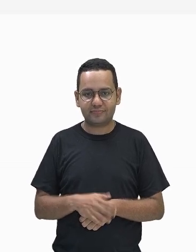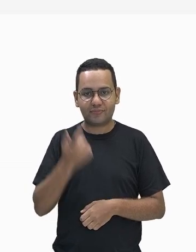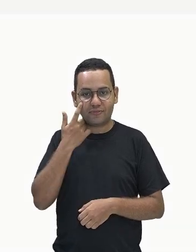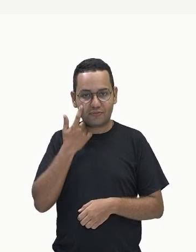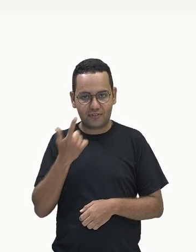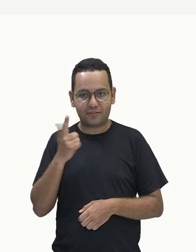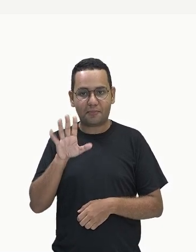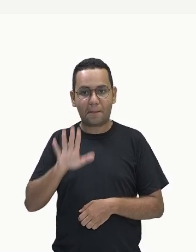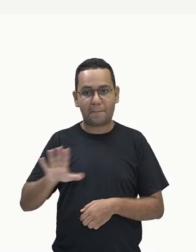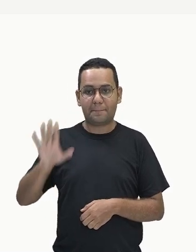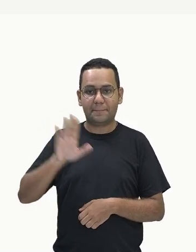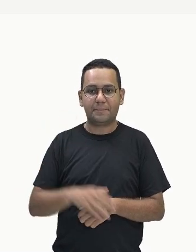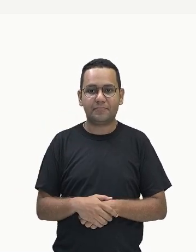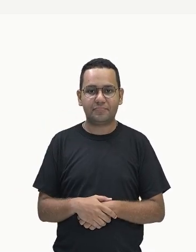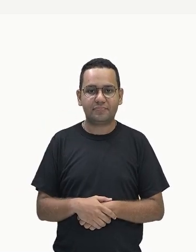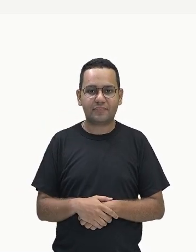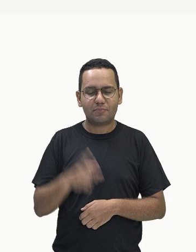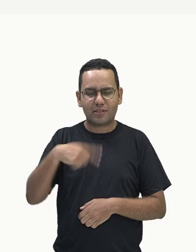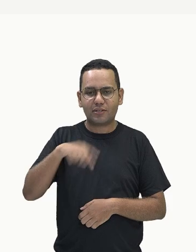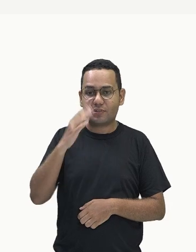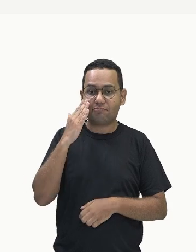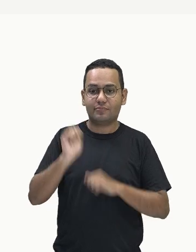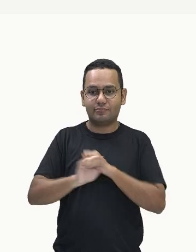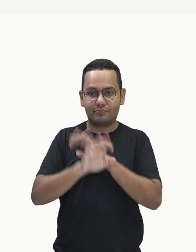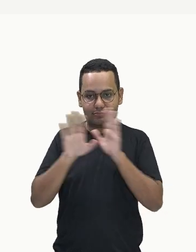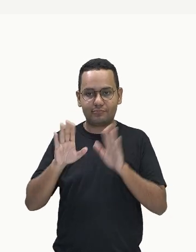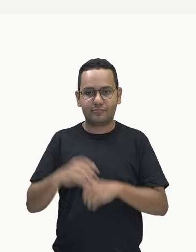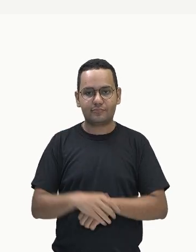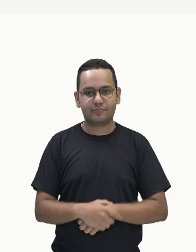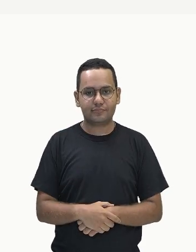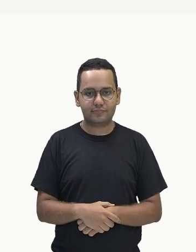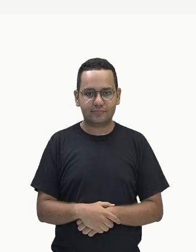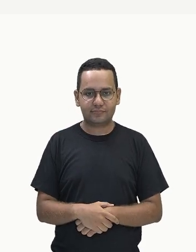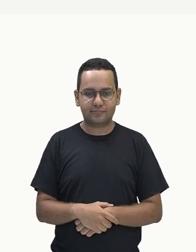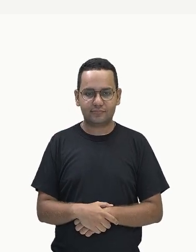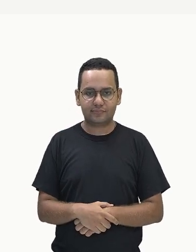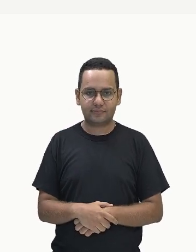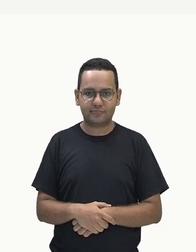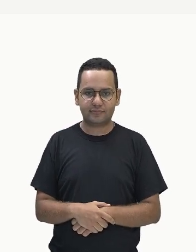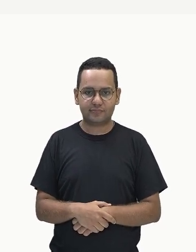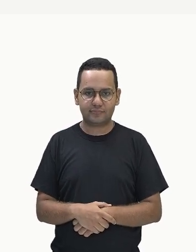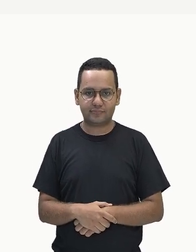estão observando, para ficar melhor de compreender.